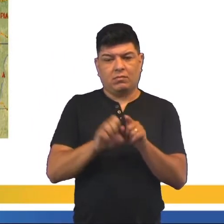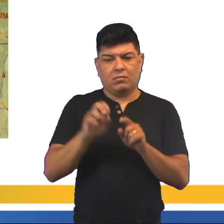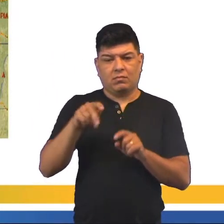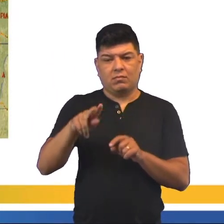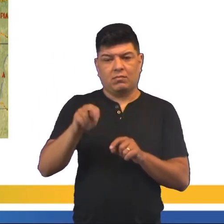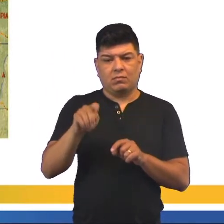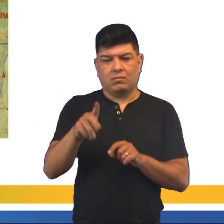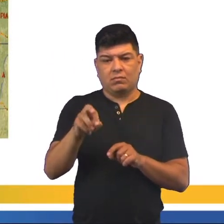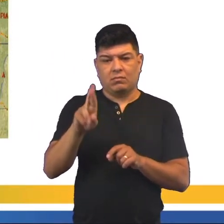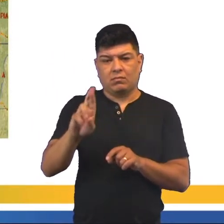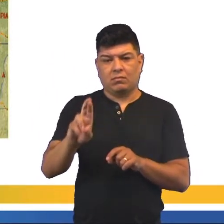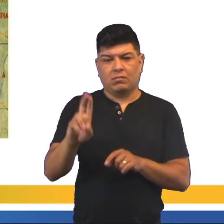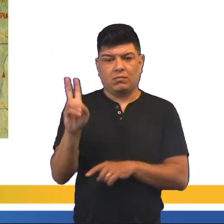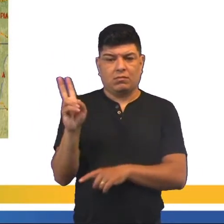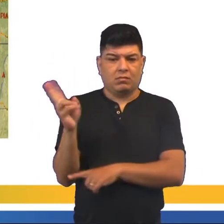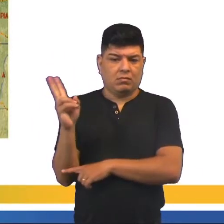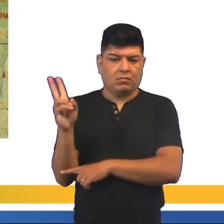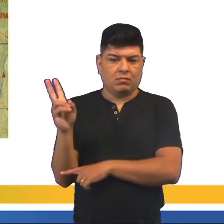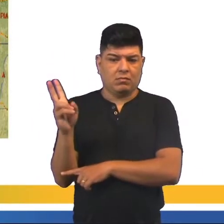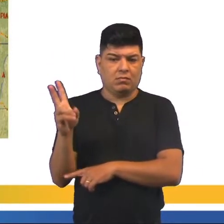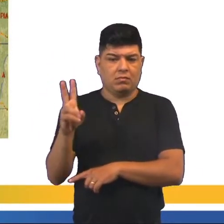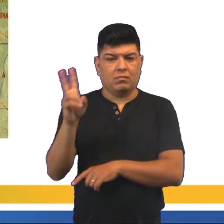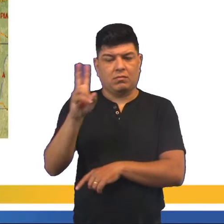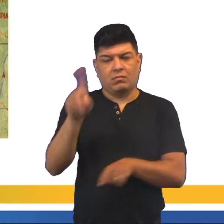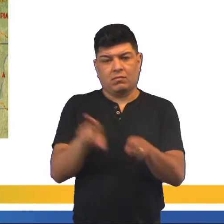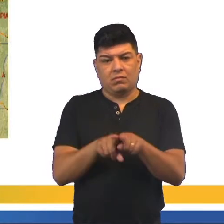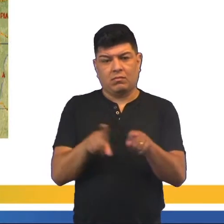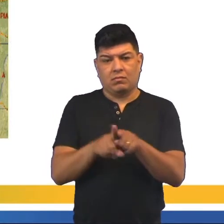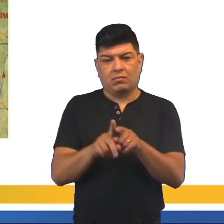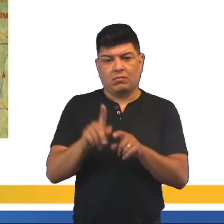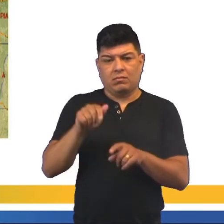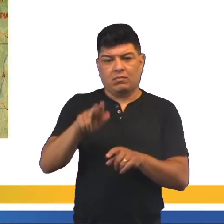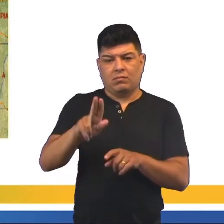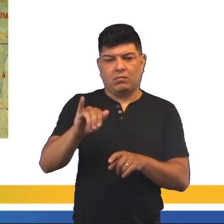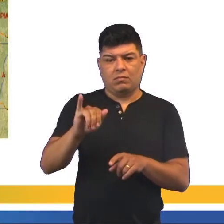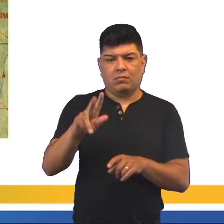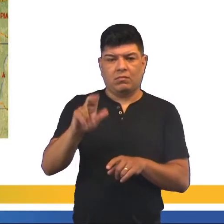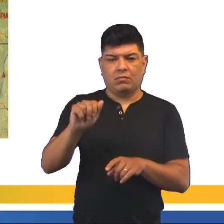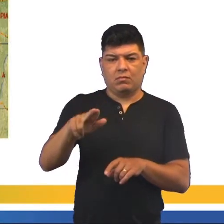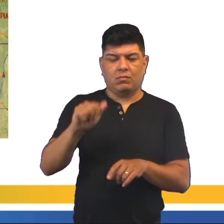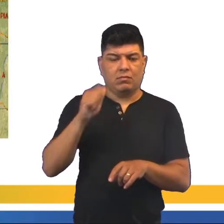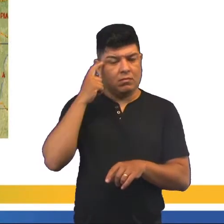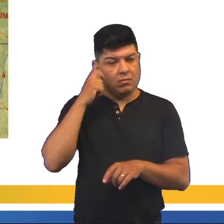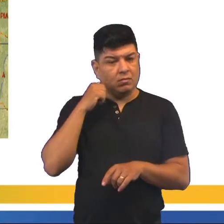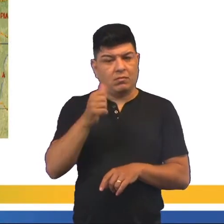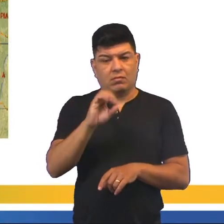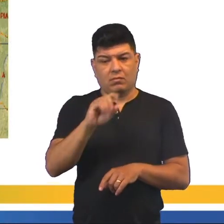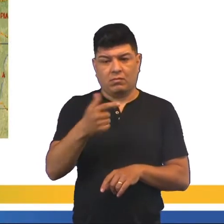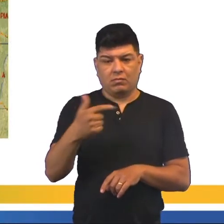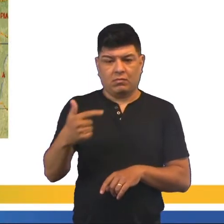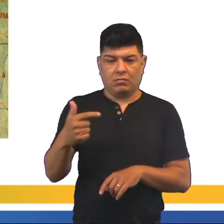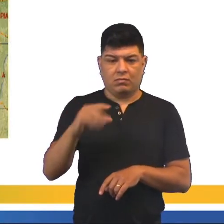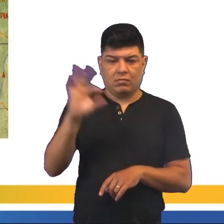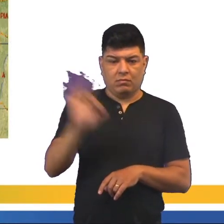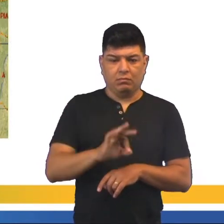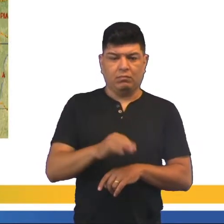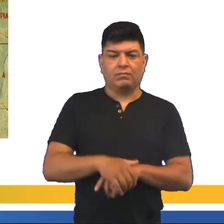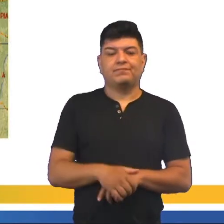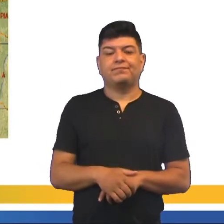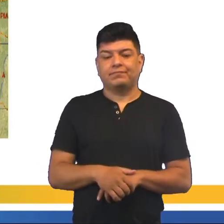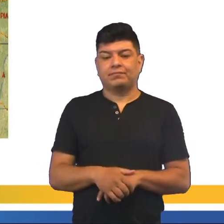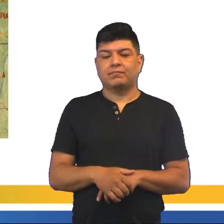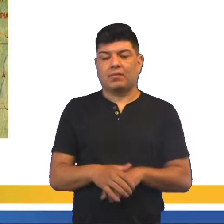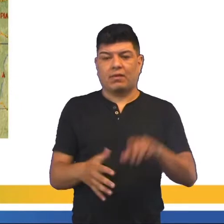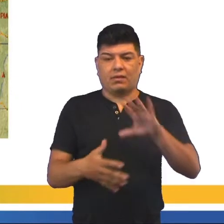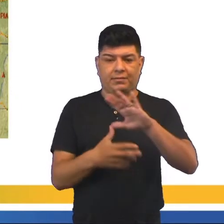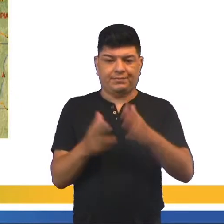2,2%, Venezuela 0,7% e Guiana 0,2%. Então vejam no destaque do